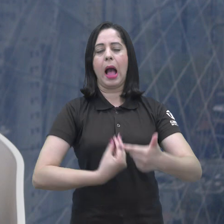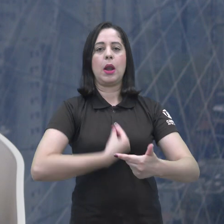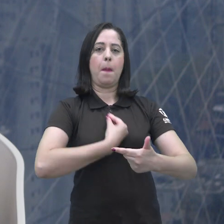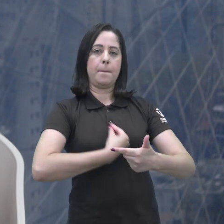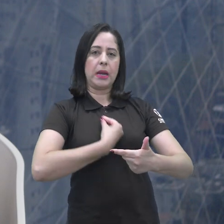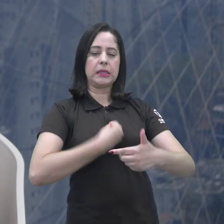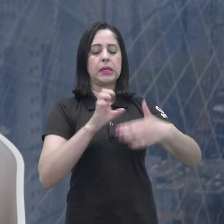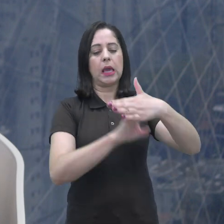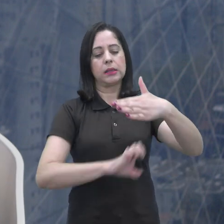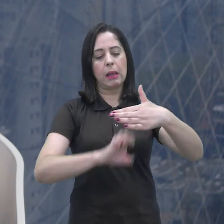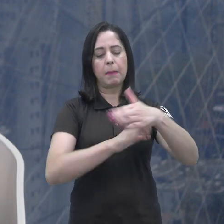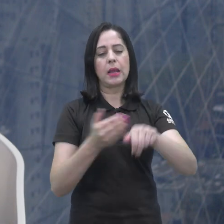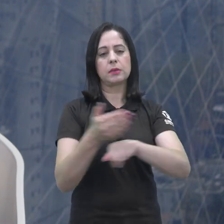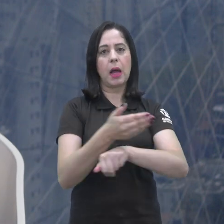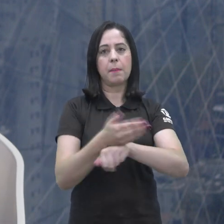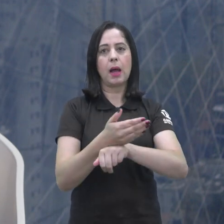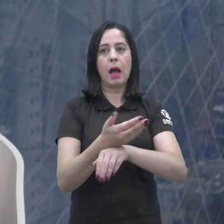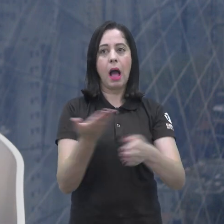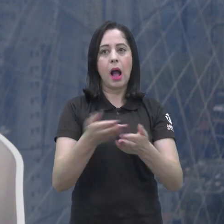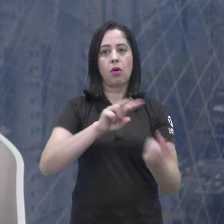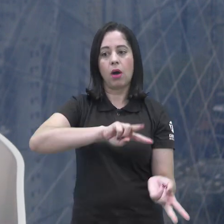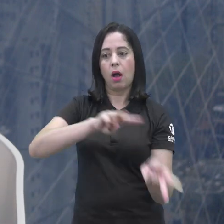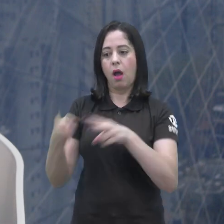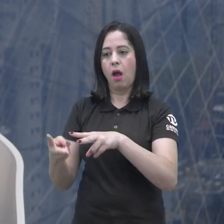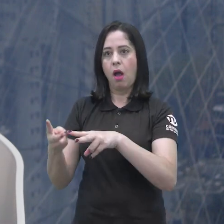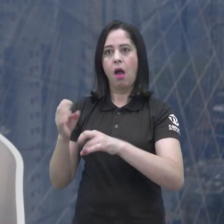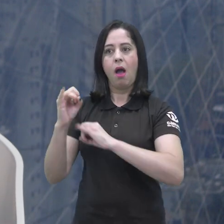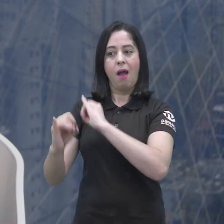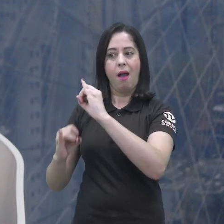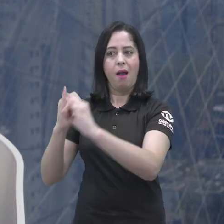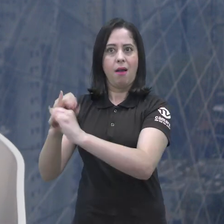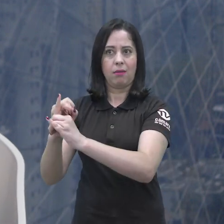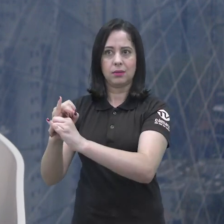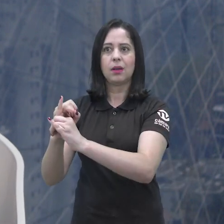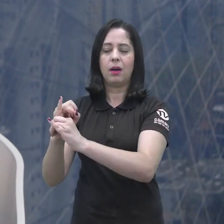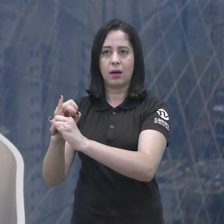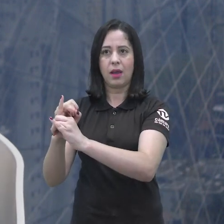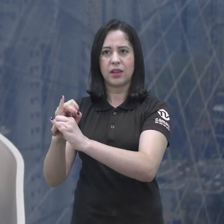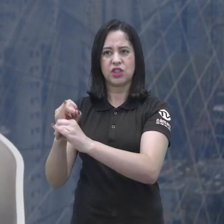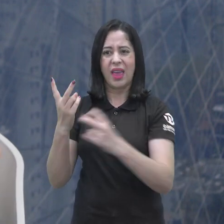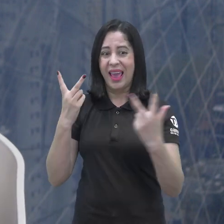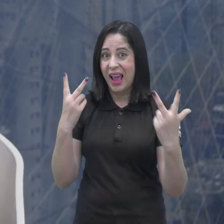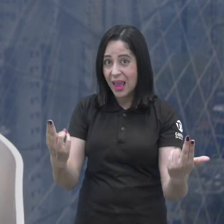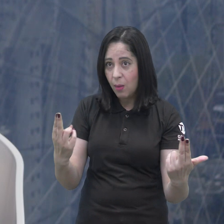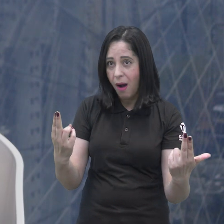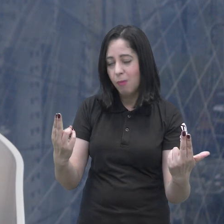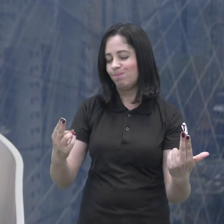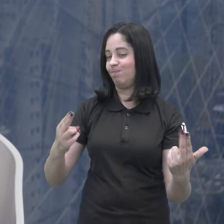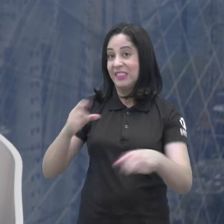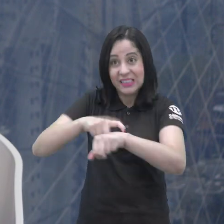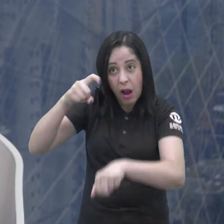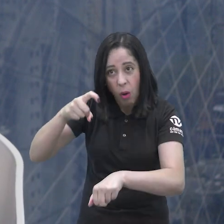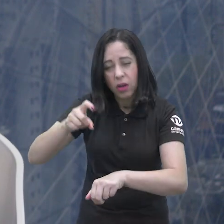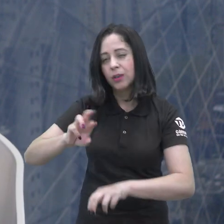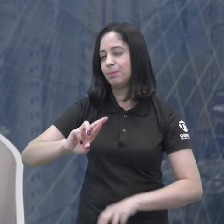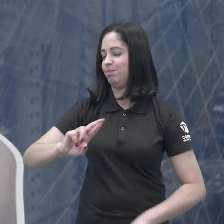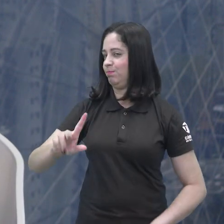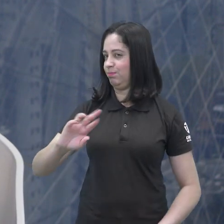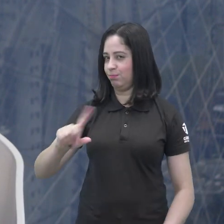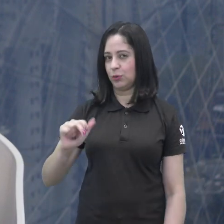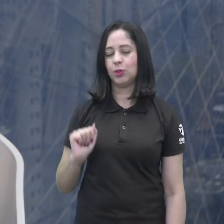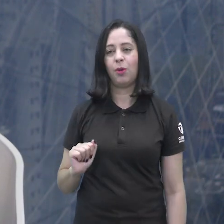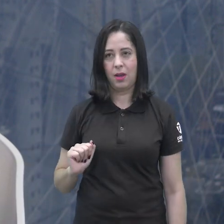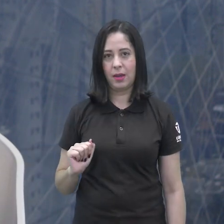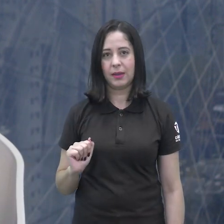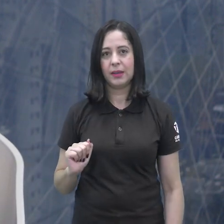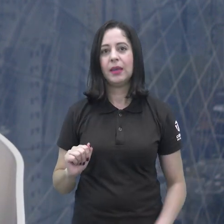isso para o online e, naturalmente, o resultado mínimo que eu já tenho aqui fazendo esse trabalho presencial, eu vou ter também no online. Não necessariamente